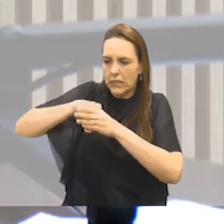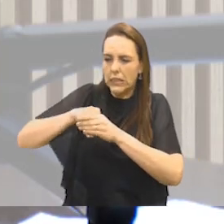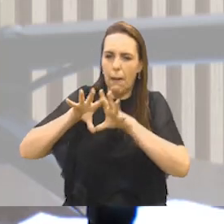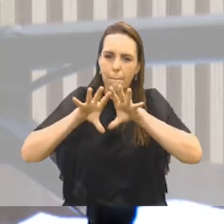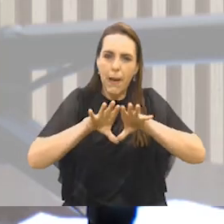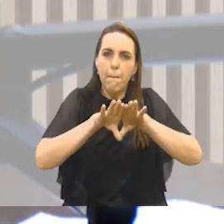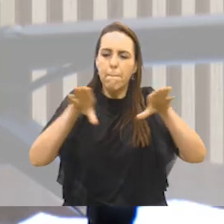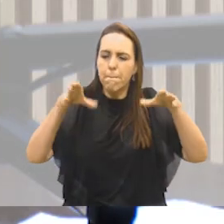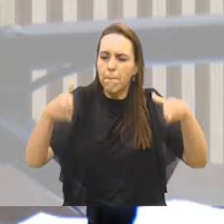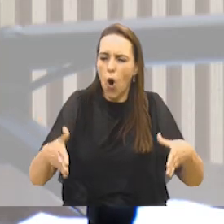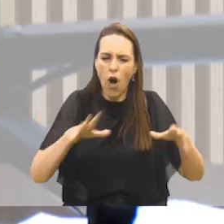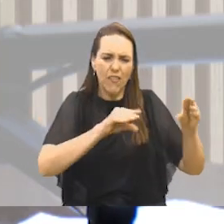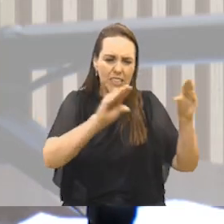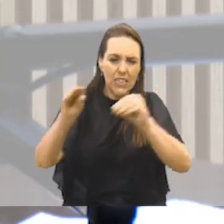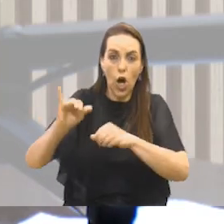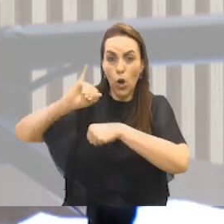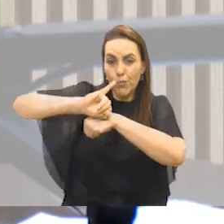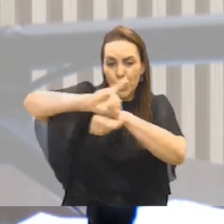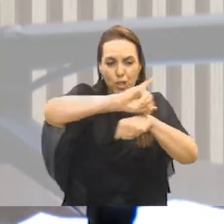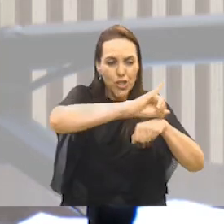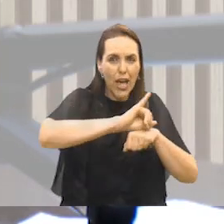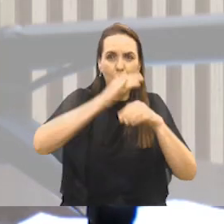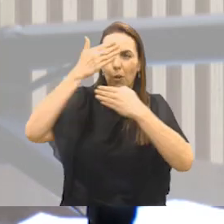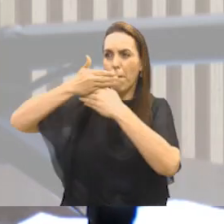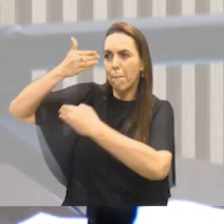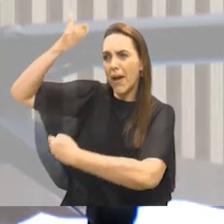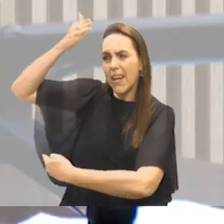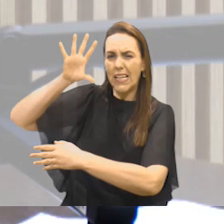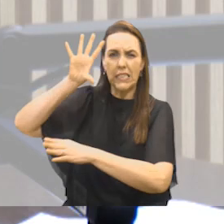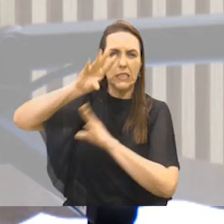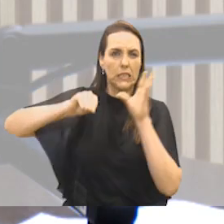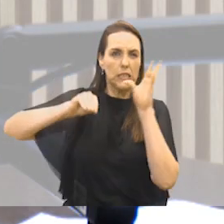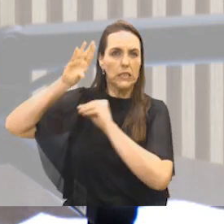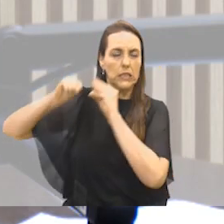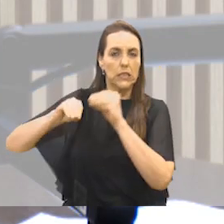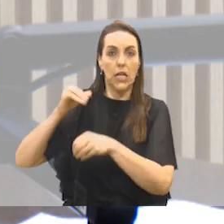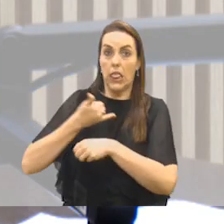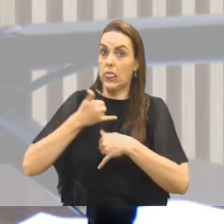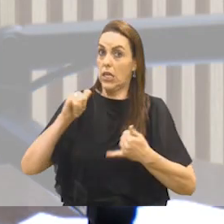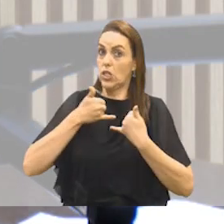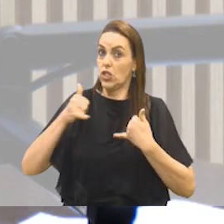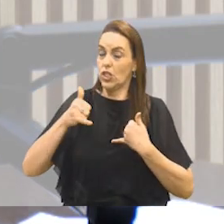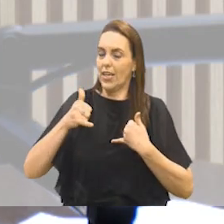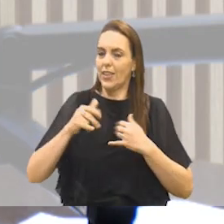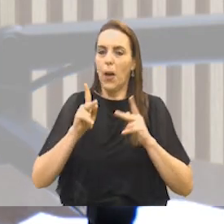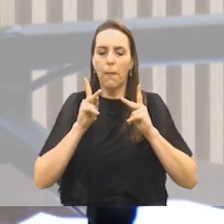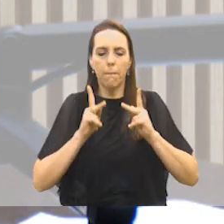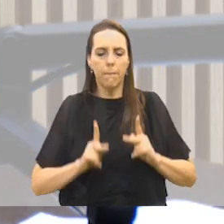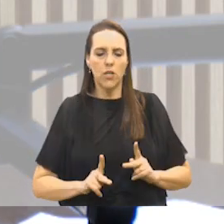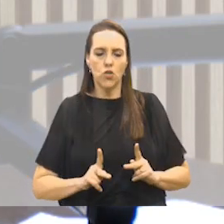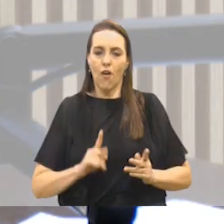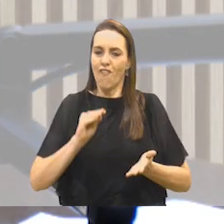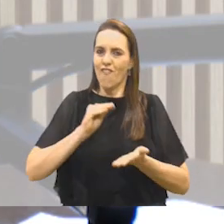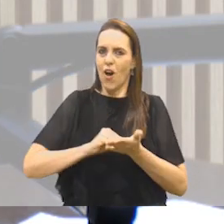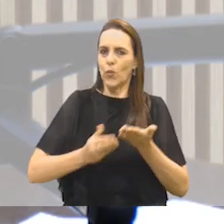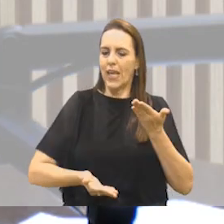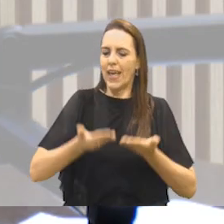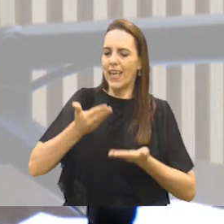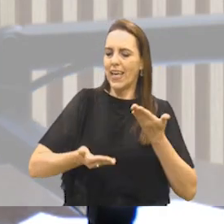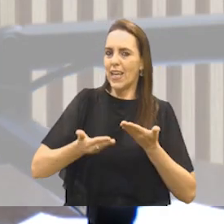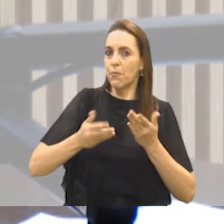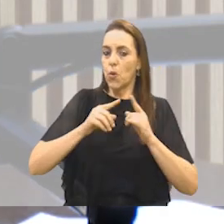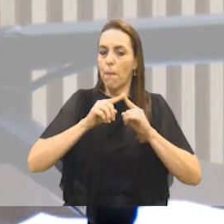dentro de casa. Fica preso nos móveis, nos objetos, nas paredes. Então, muitas vezes, a pessoa ela